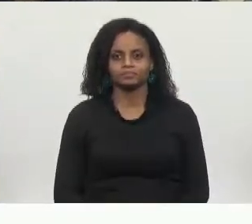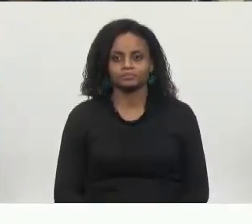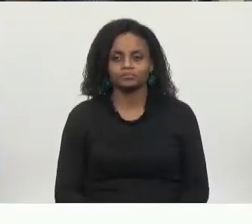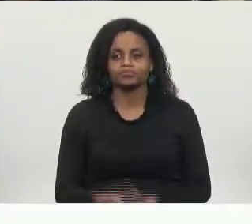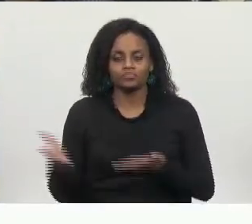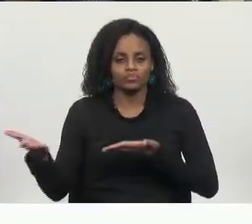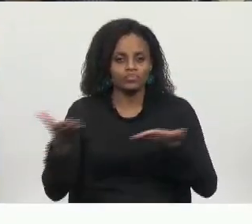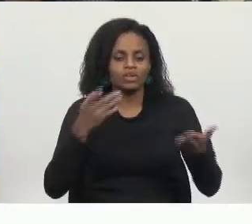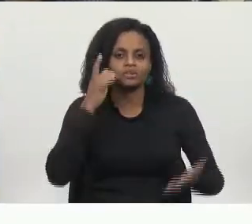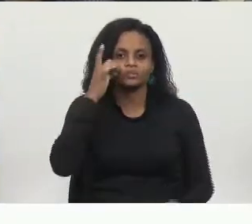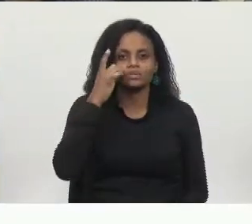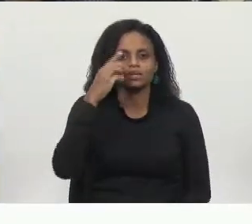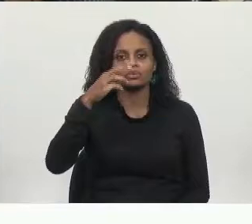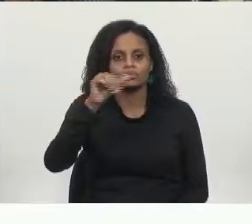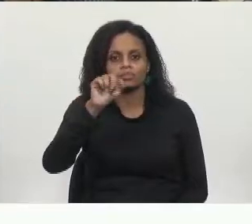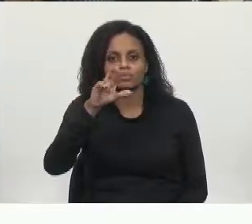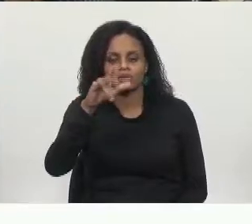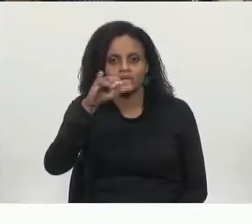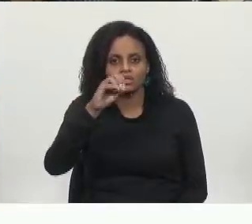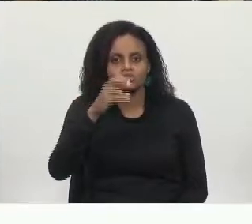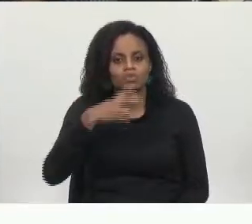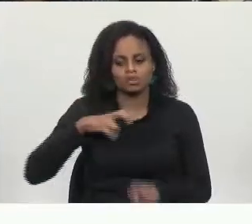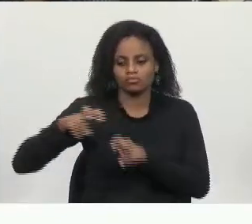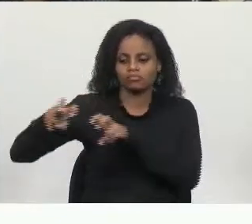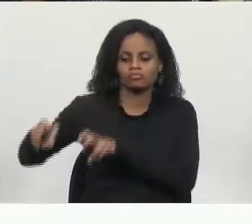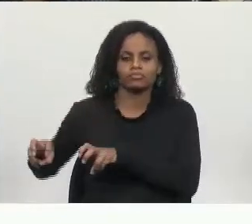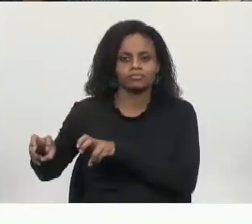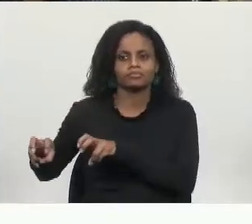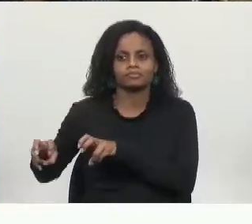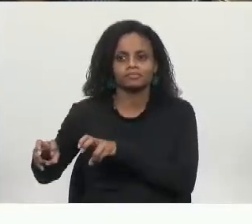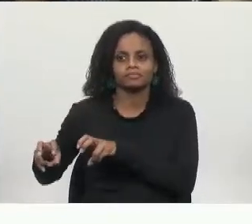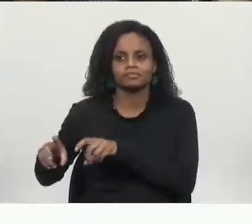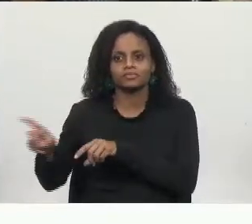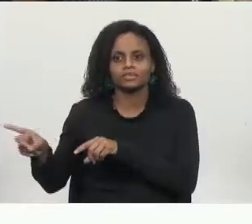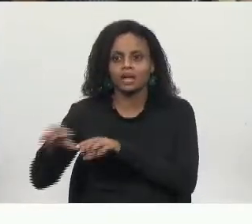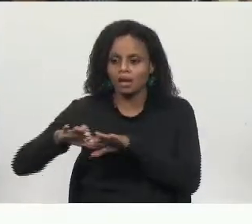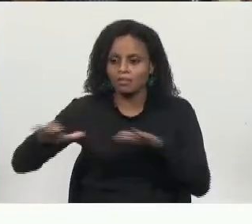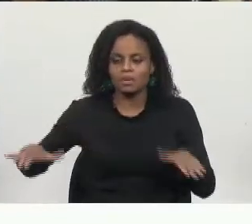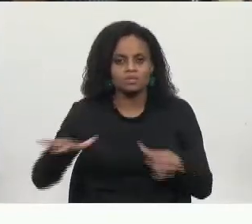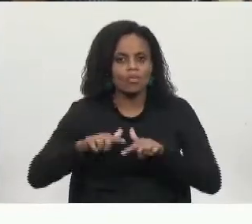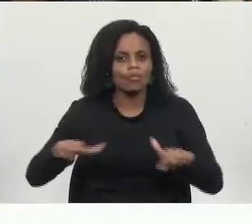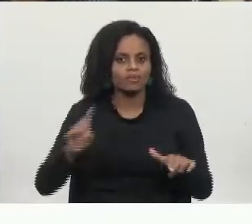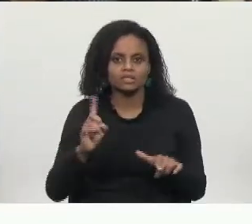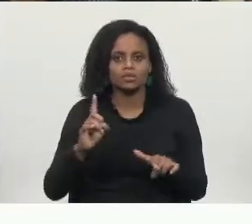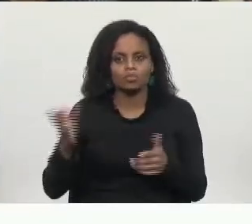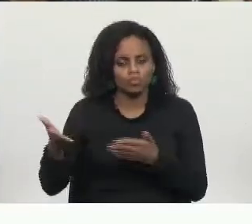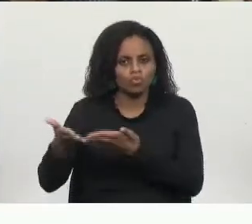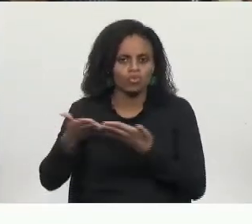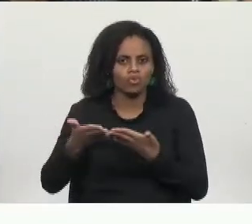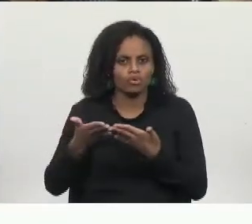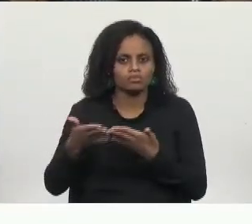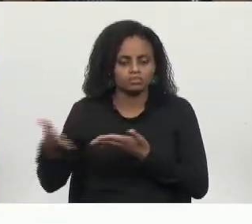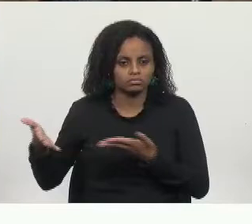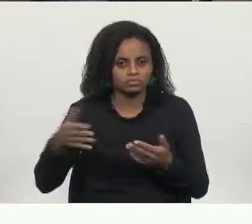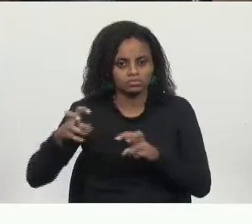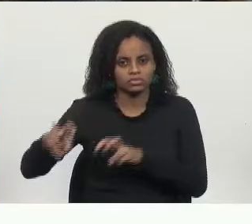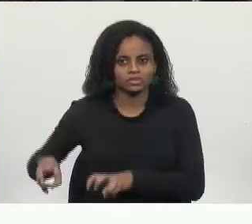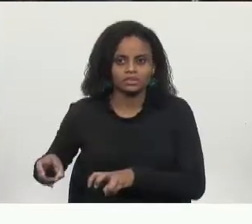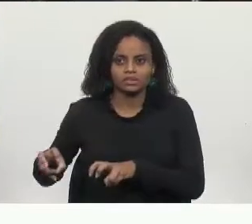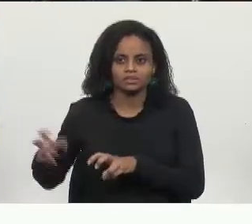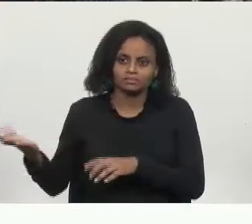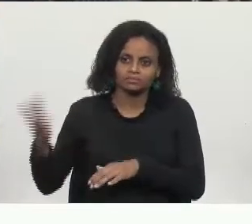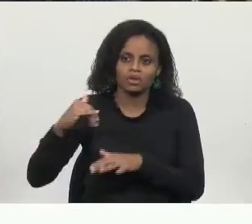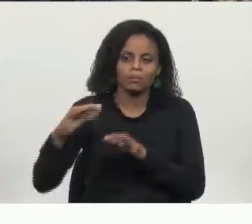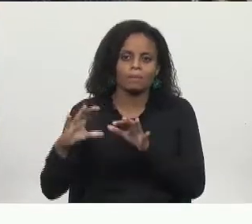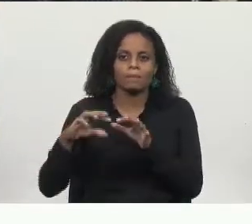Vou convidar o deputado Márcio para sentar aqui ao nosso lado, para que a mesa não fique vaga, por favor. Queira se unir a nós,